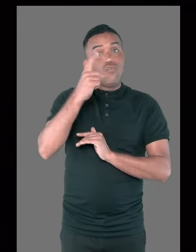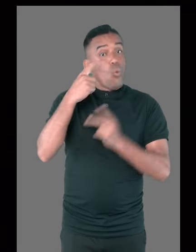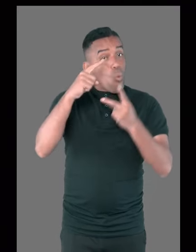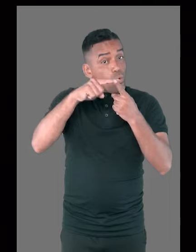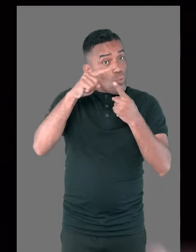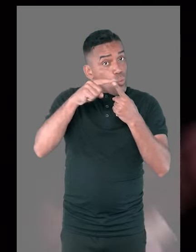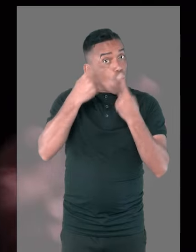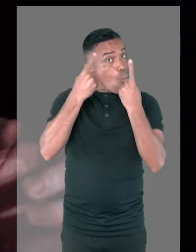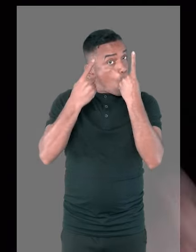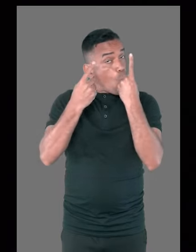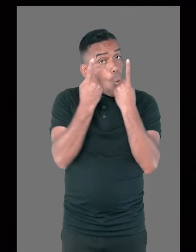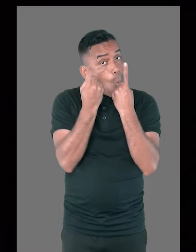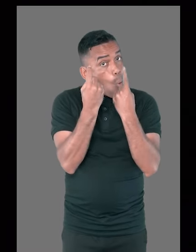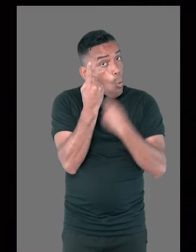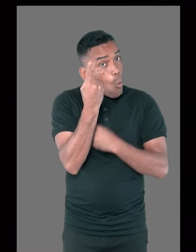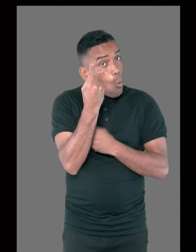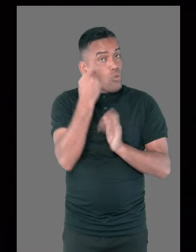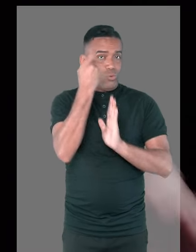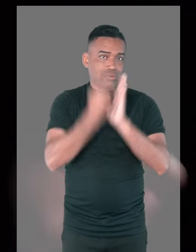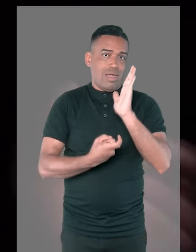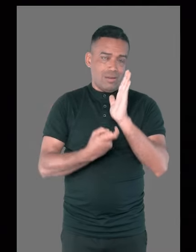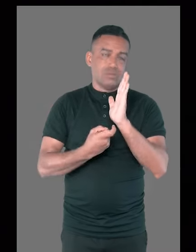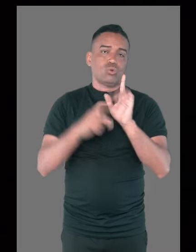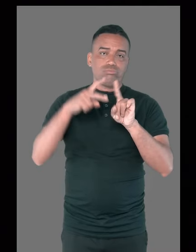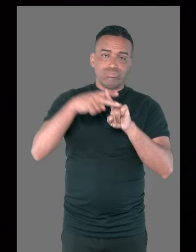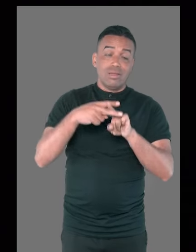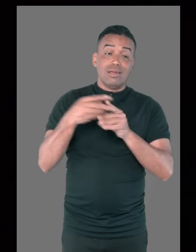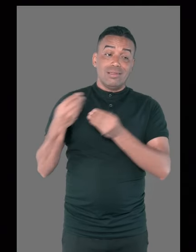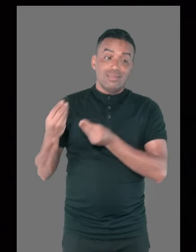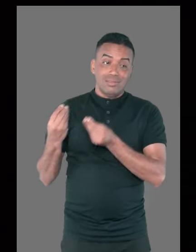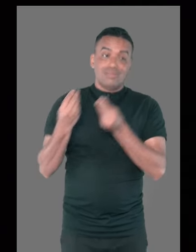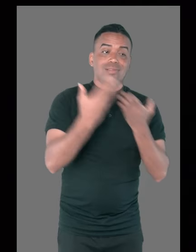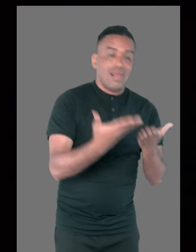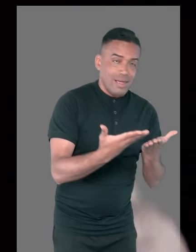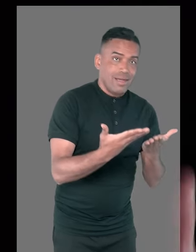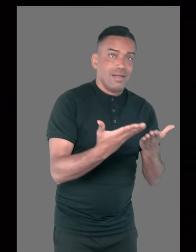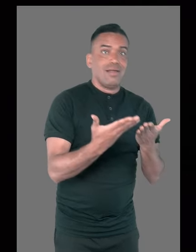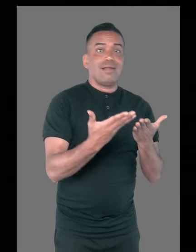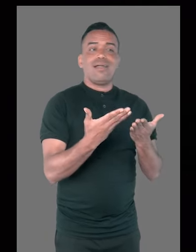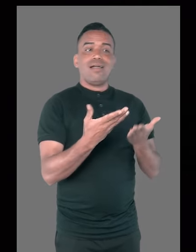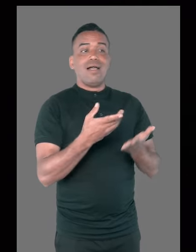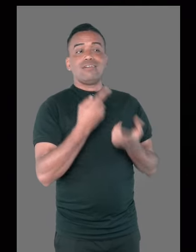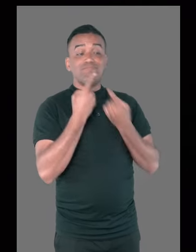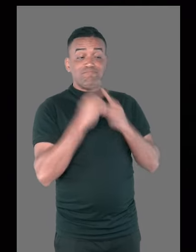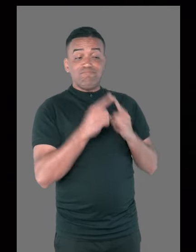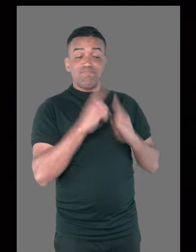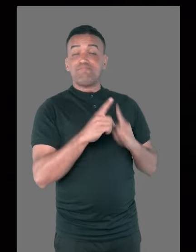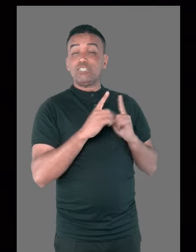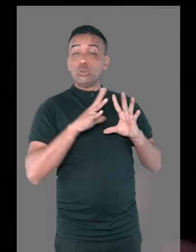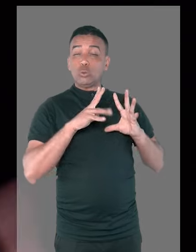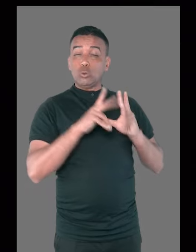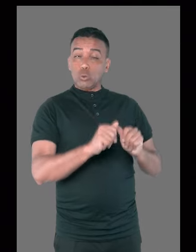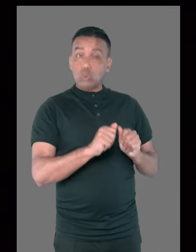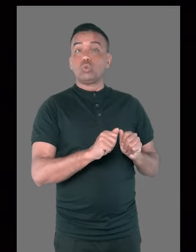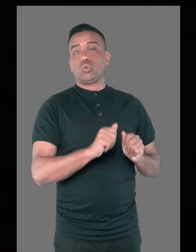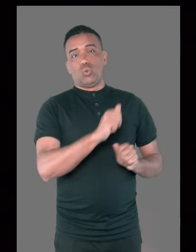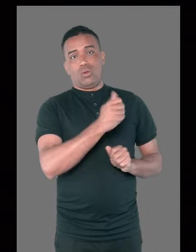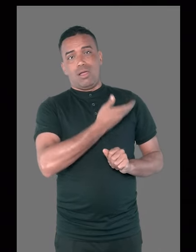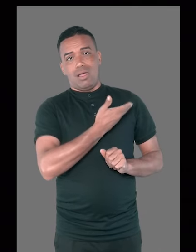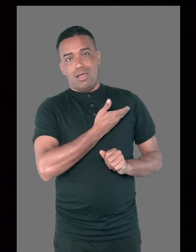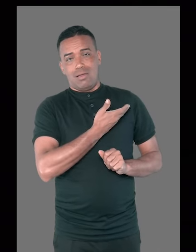tem que entregar o mesmo texto. A cada entrega desse texto, esse texto é duramente criticado por todos os colegas, mas não